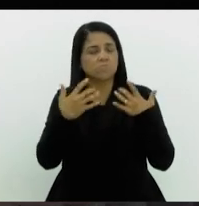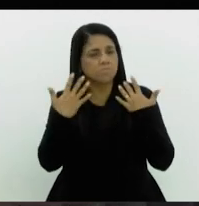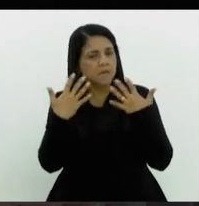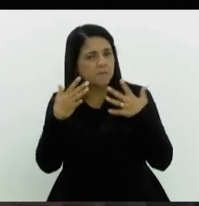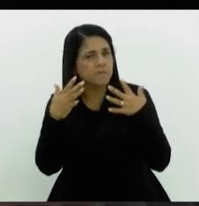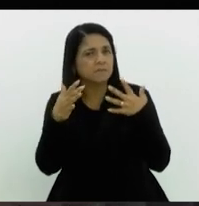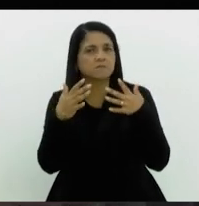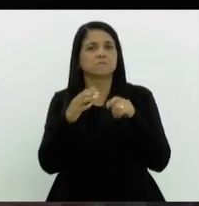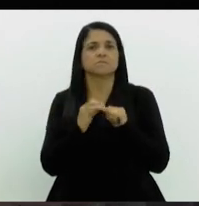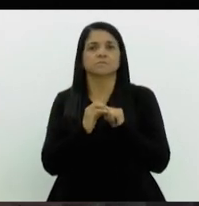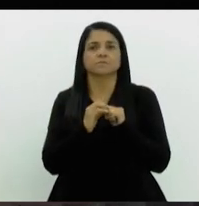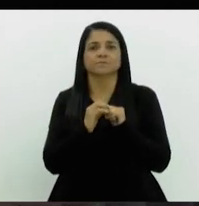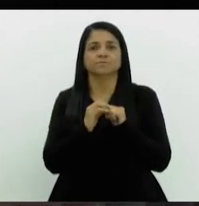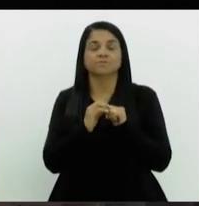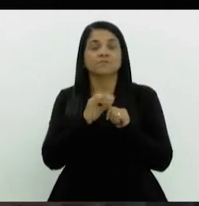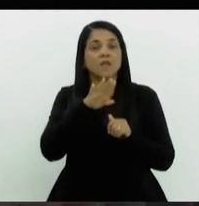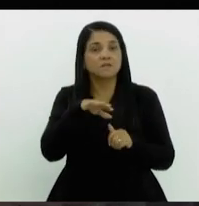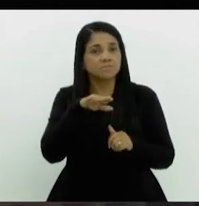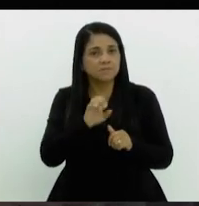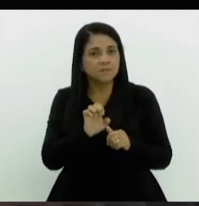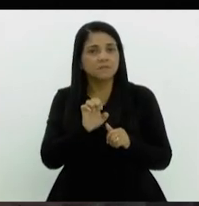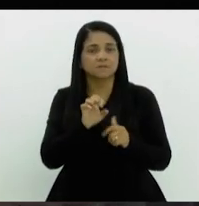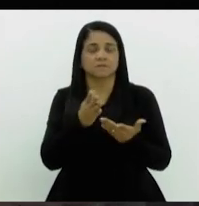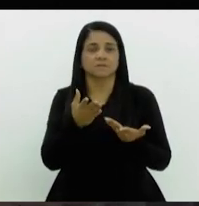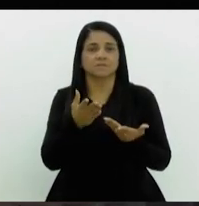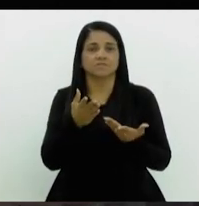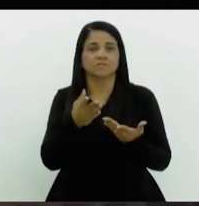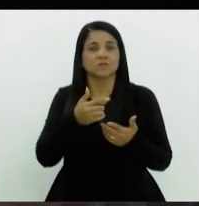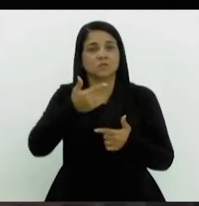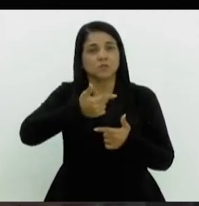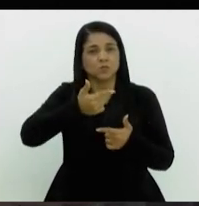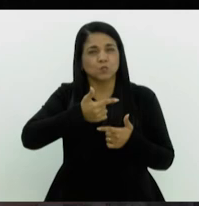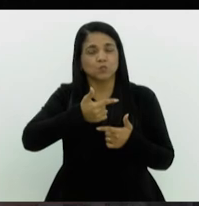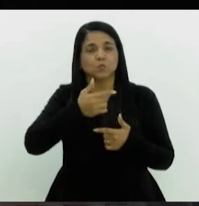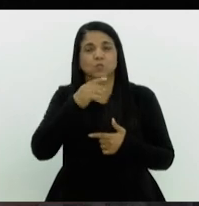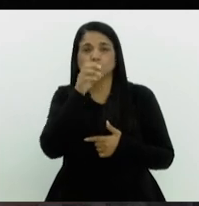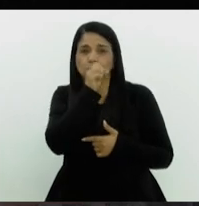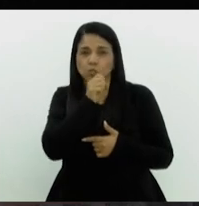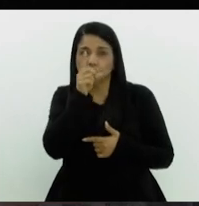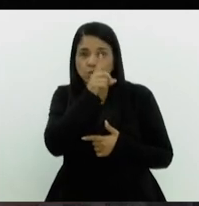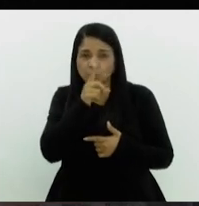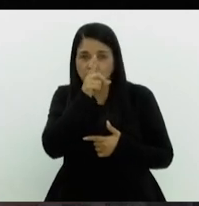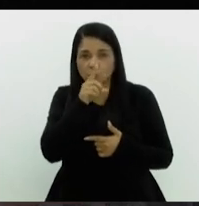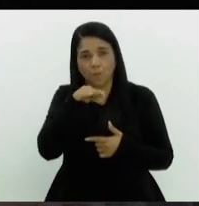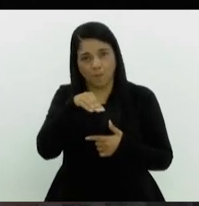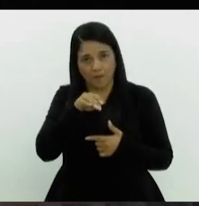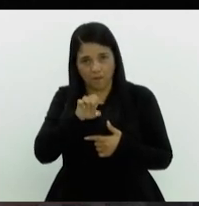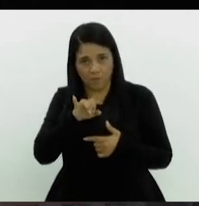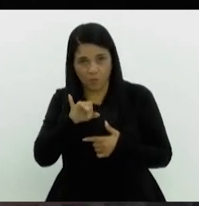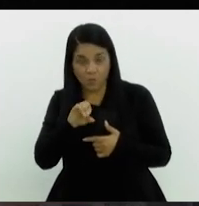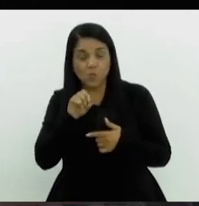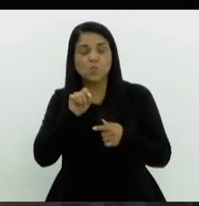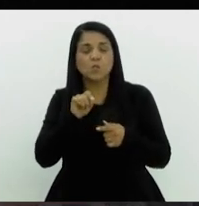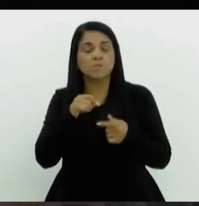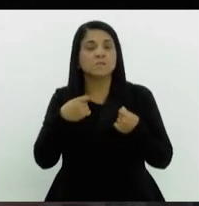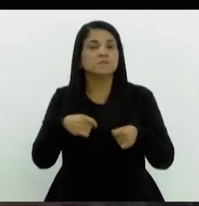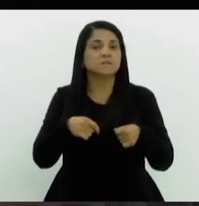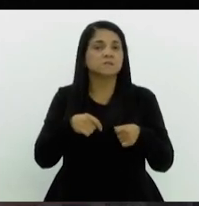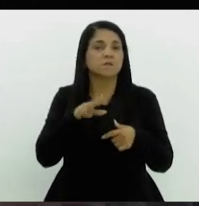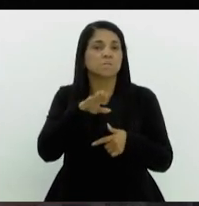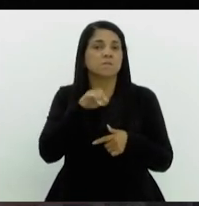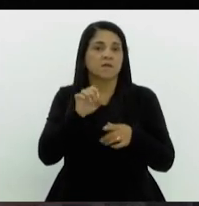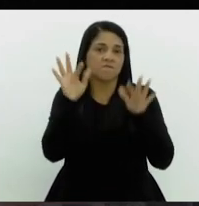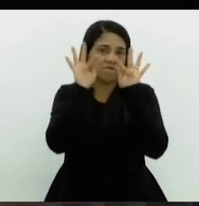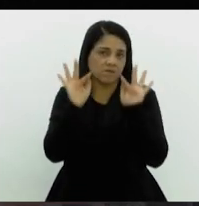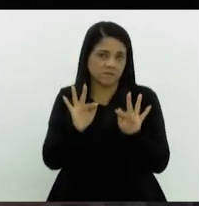parabenizaram as mães por esse dia, no segundo domingo de maio. E, no entanto, o que precisa para uma mãe ser feliz? Tem muitas mães